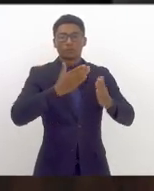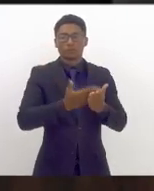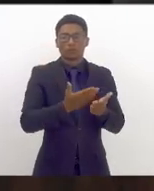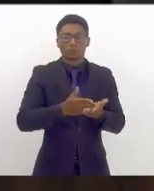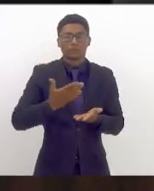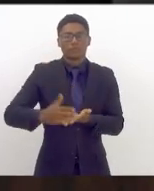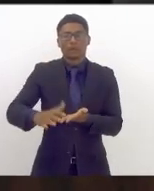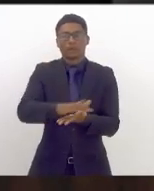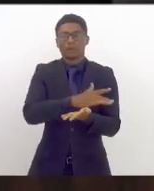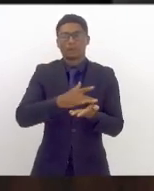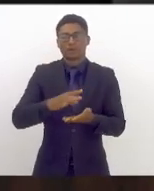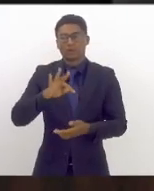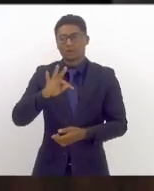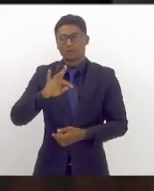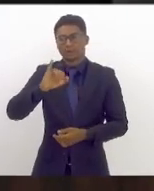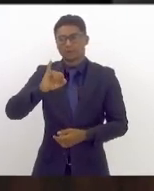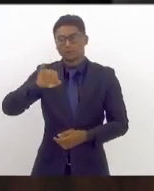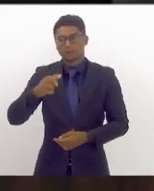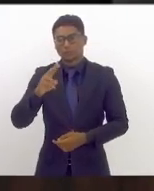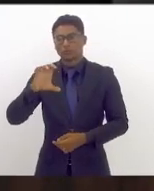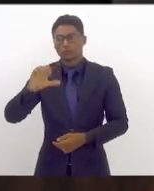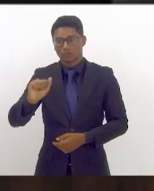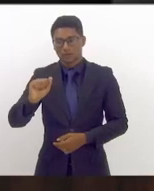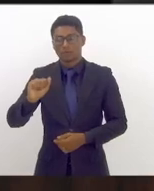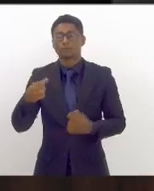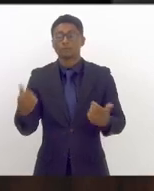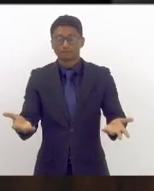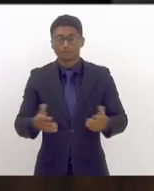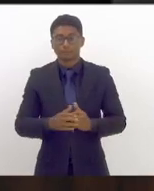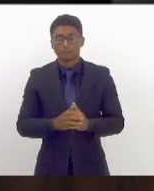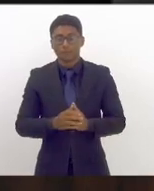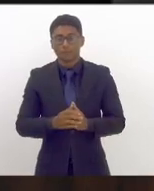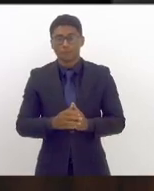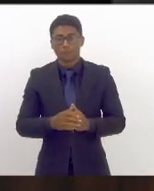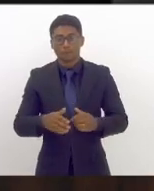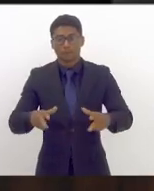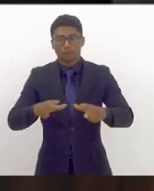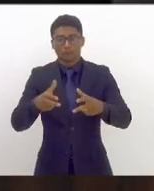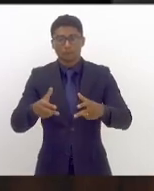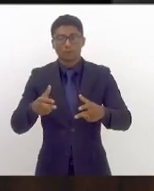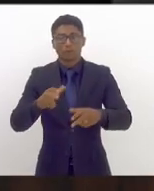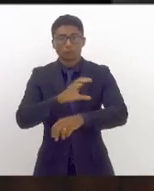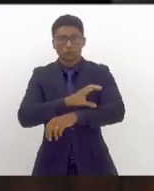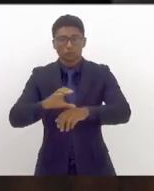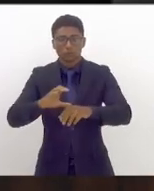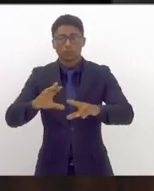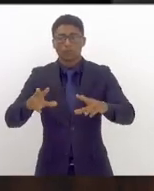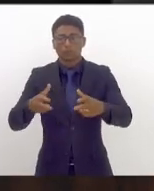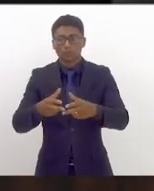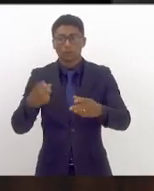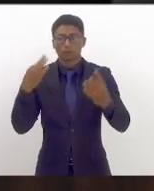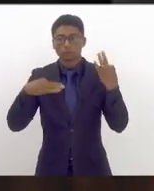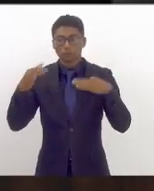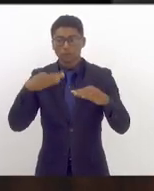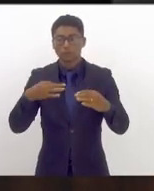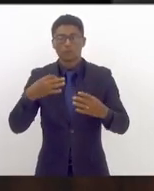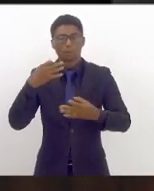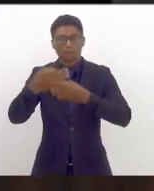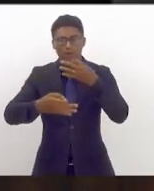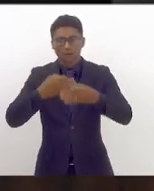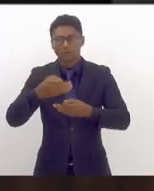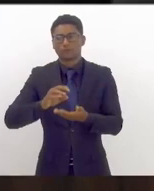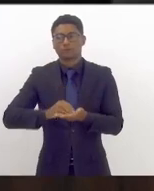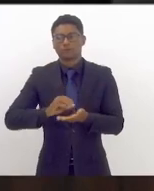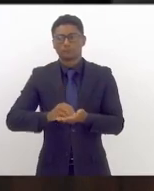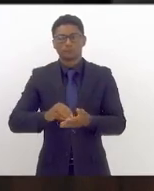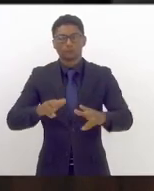da Tijuca e da outras Providência das comissões Justiça cultura turismo e assuntos municipais para emitir parecer pela